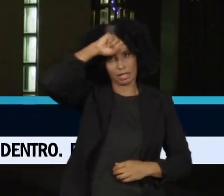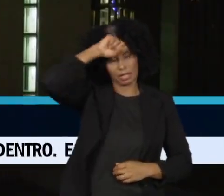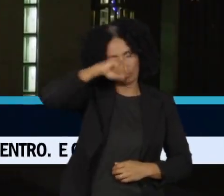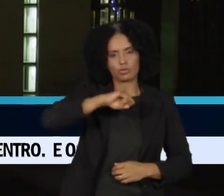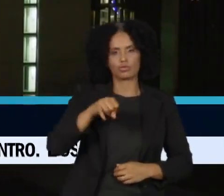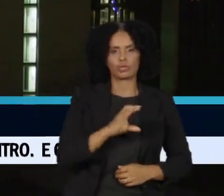Jornal da Cultura. vagando Jornal da Cultura.